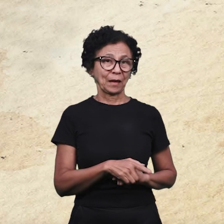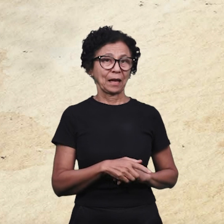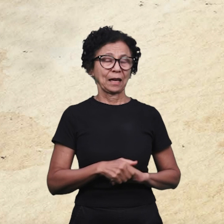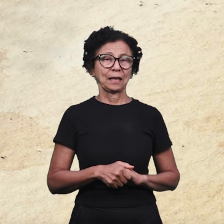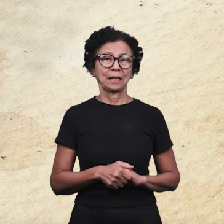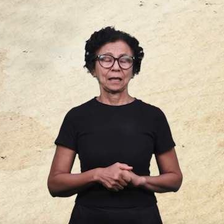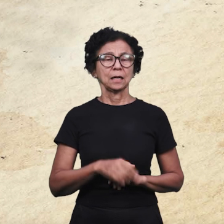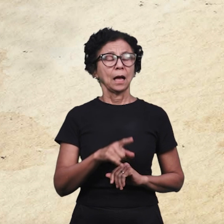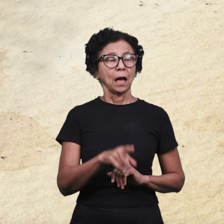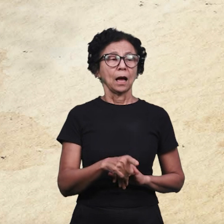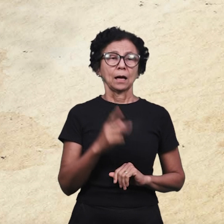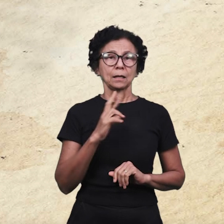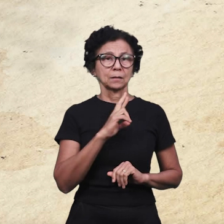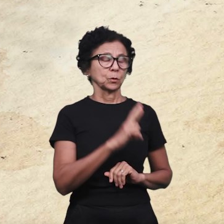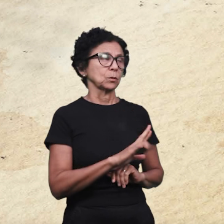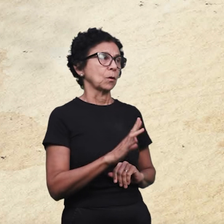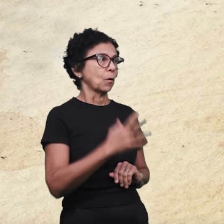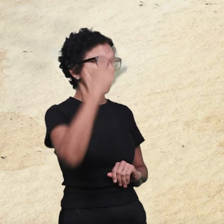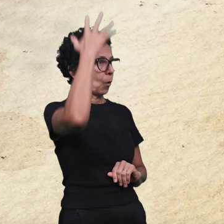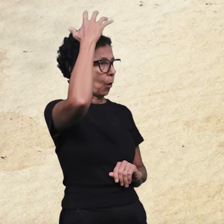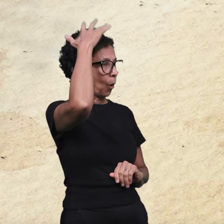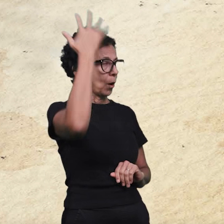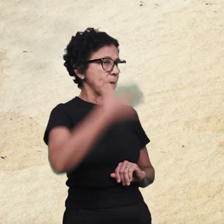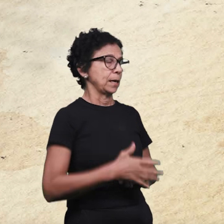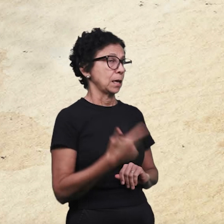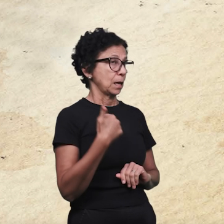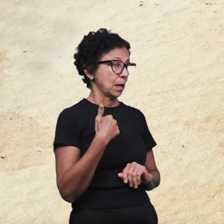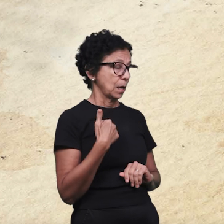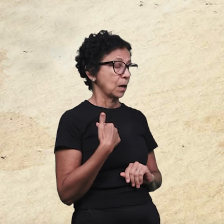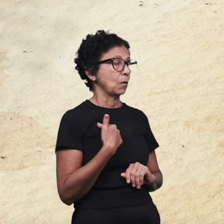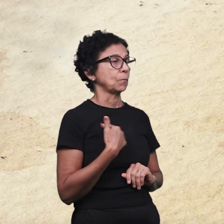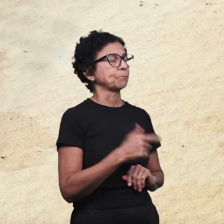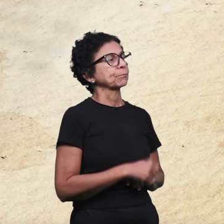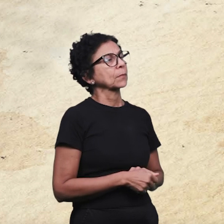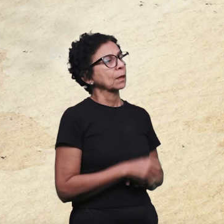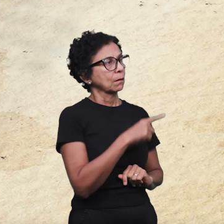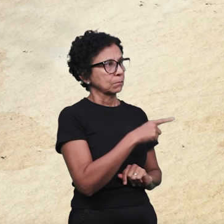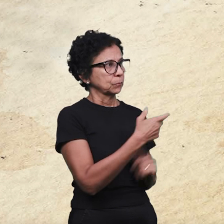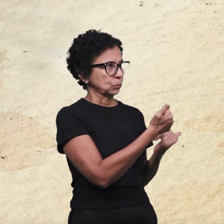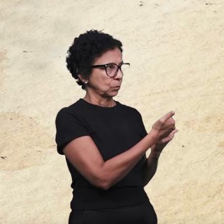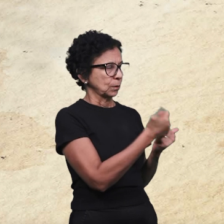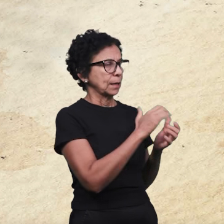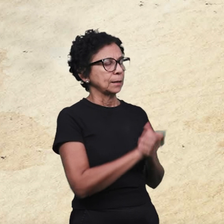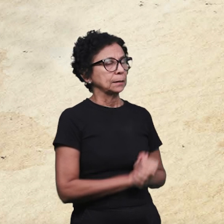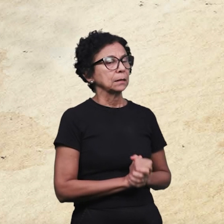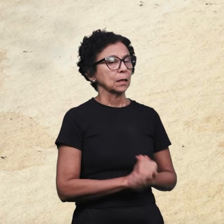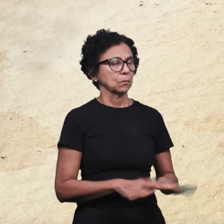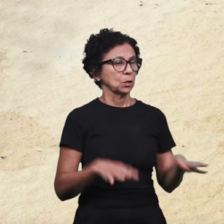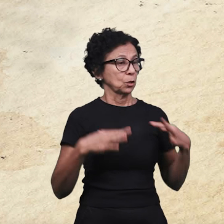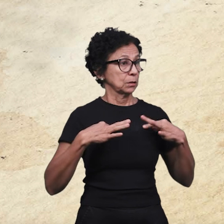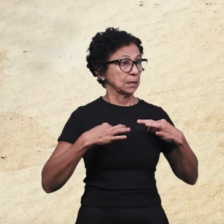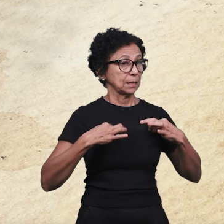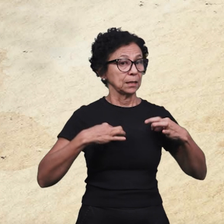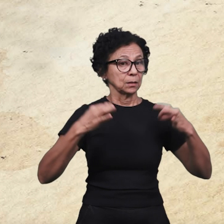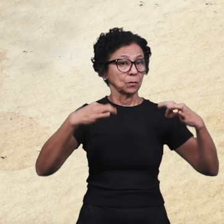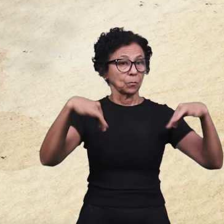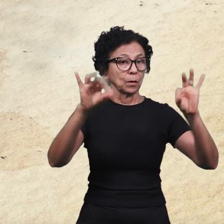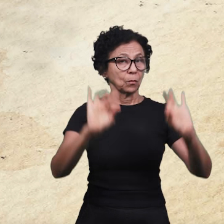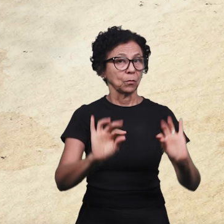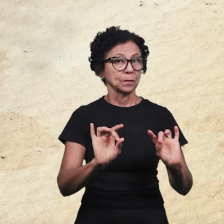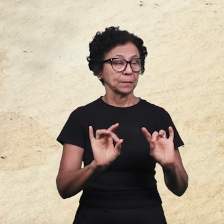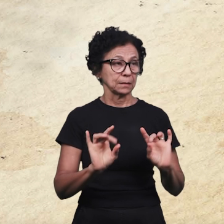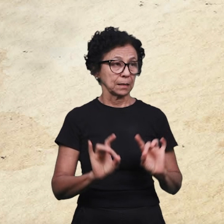traga o vestido real de que o rei se costuma vestir, monte o cavalo em que o rei costuma andar, montado, põe-se-lhe a coroa